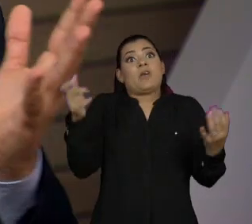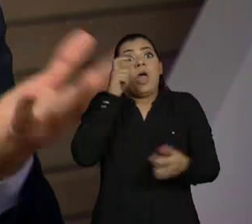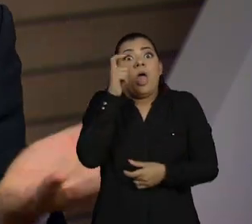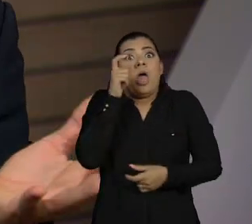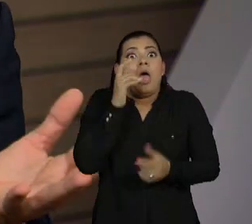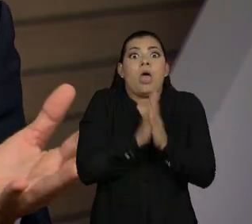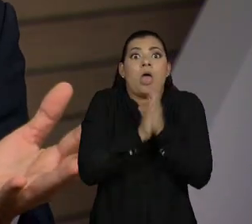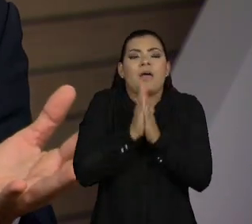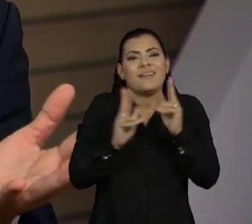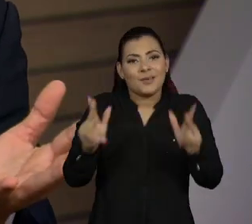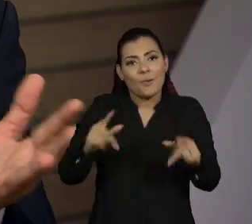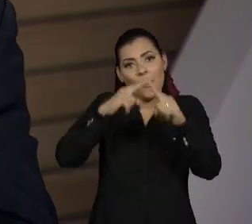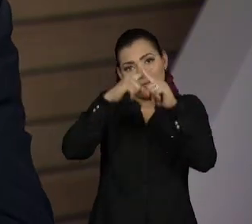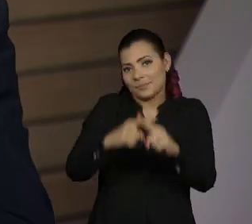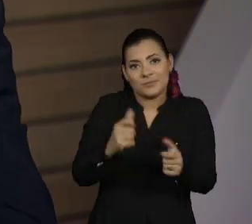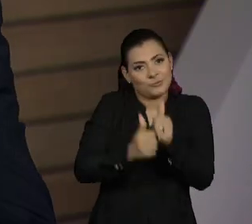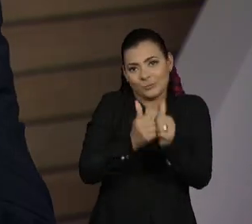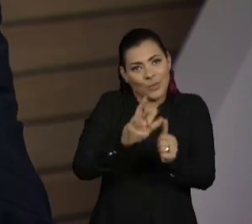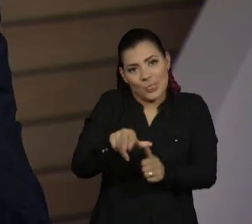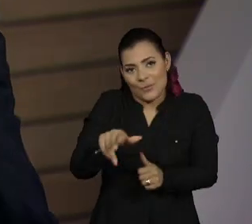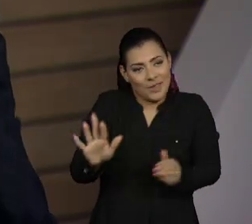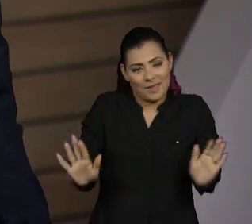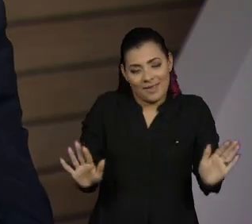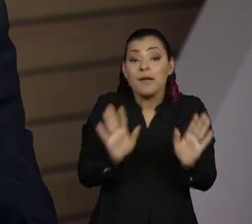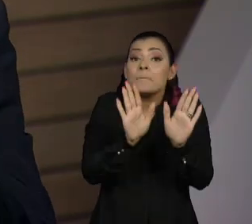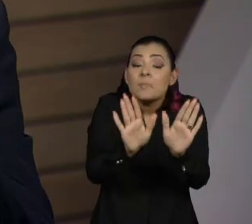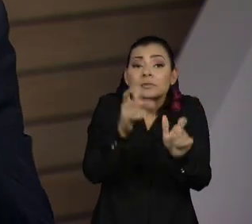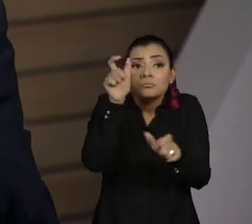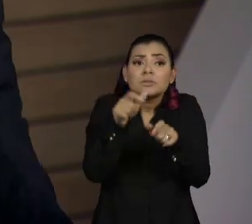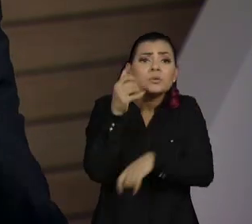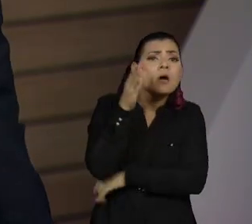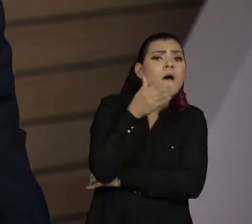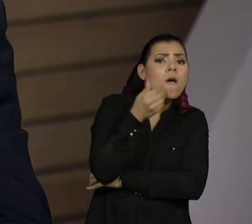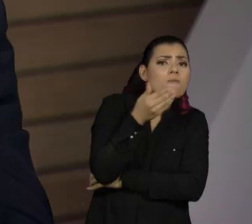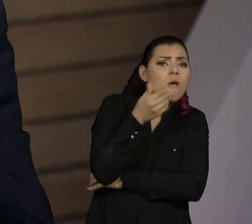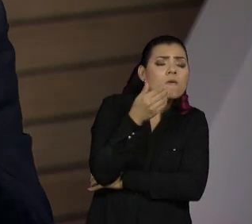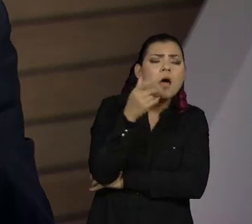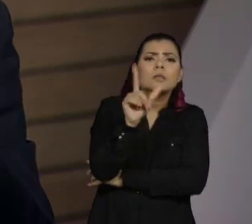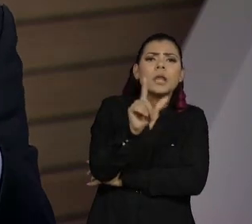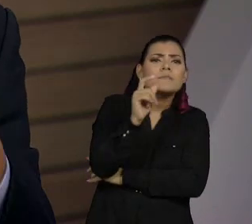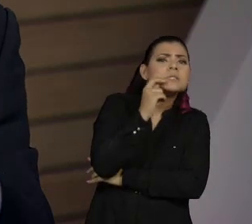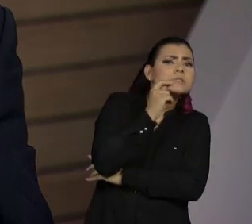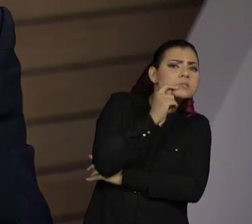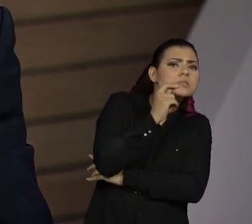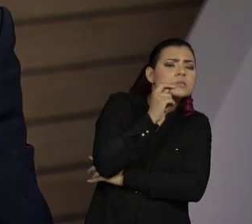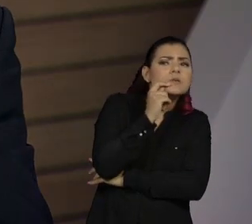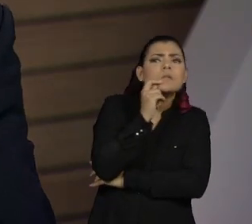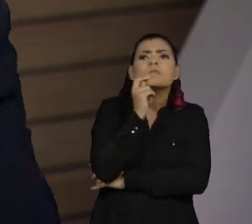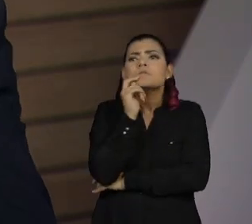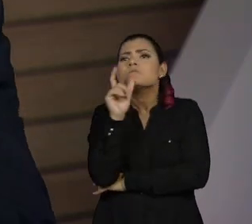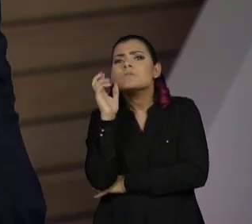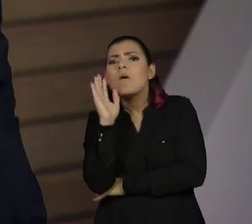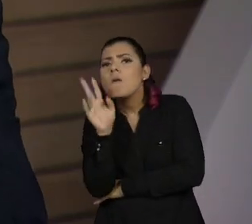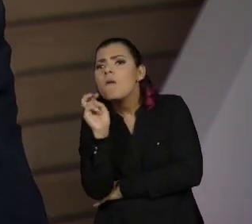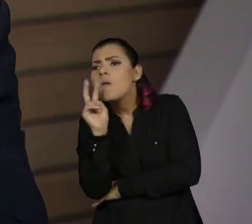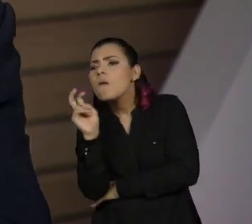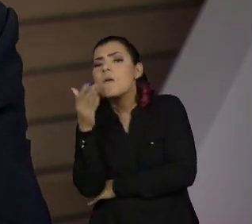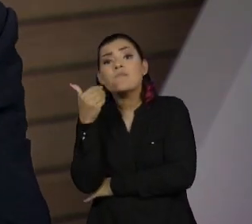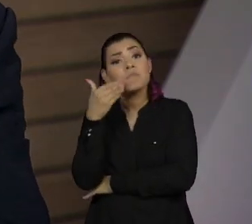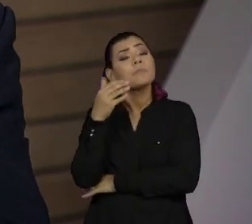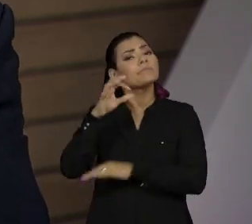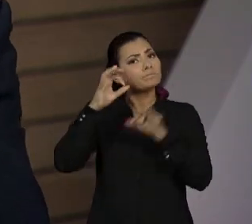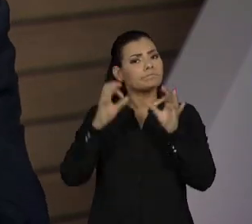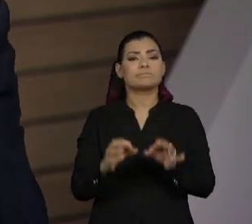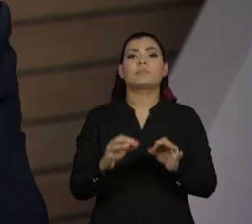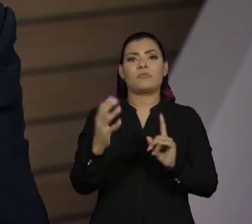uma final de Copa do Mundo, certamente. Mas as pessoas começam a se informar pela TV, a saber quem são os candidatos. Mas eu insisto naquele